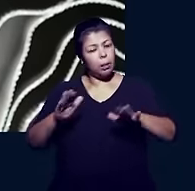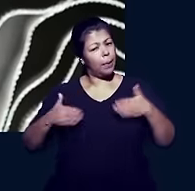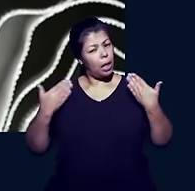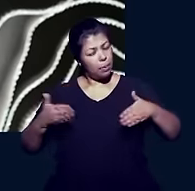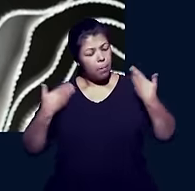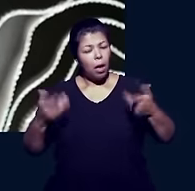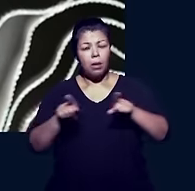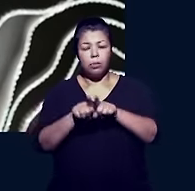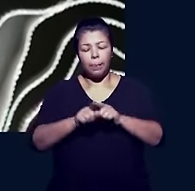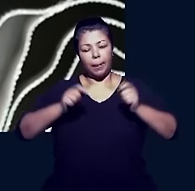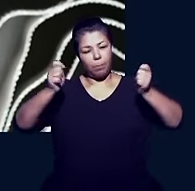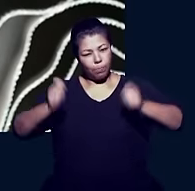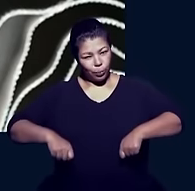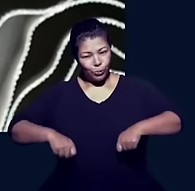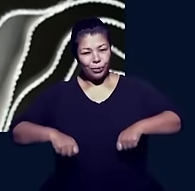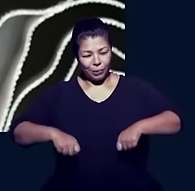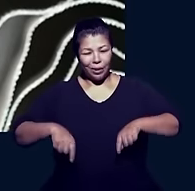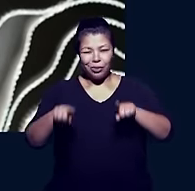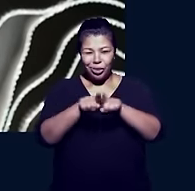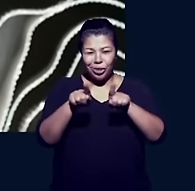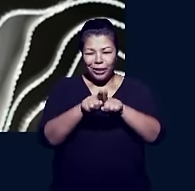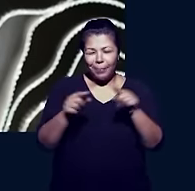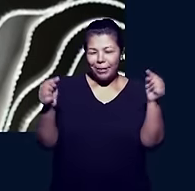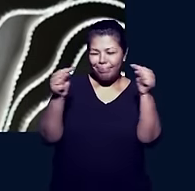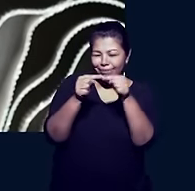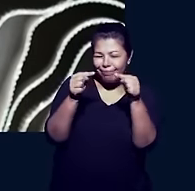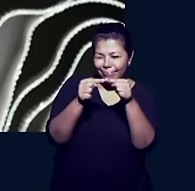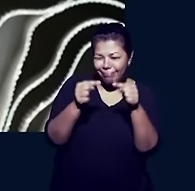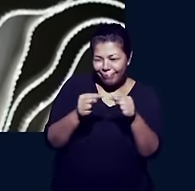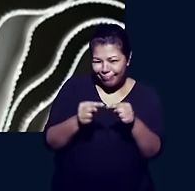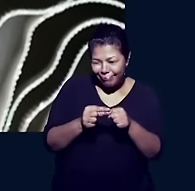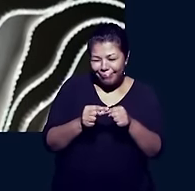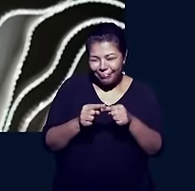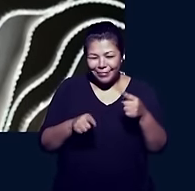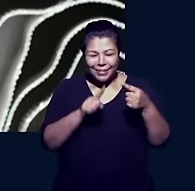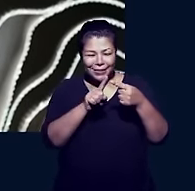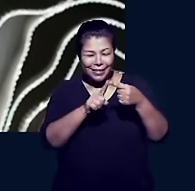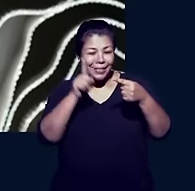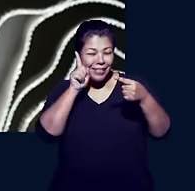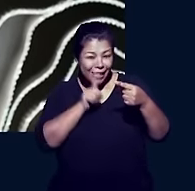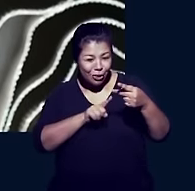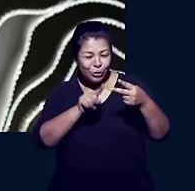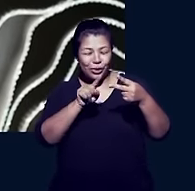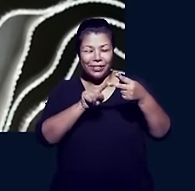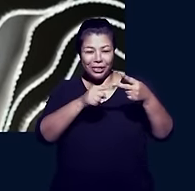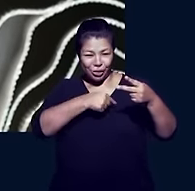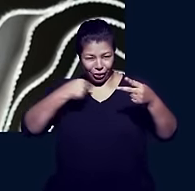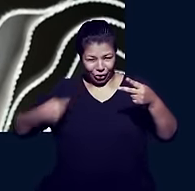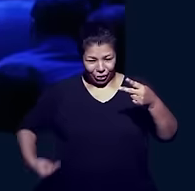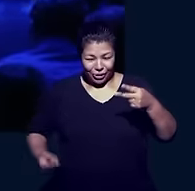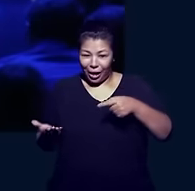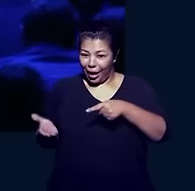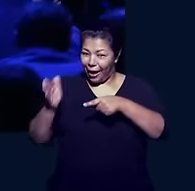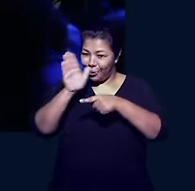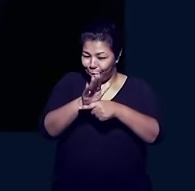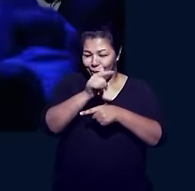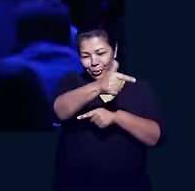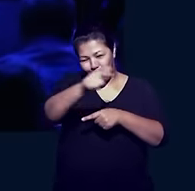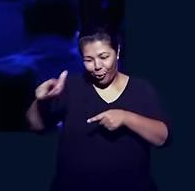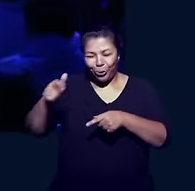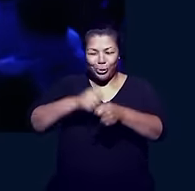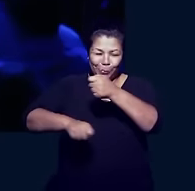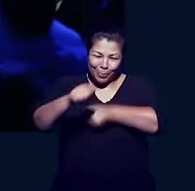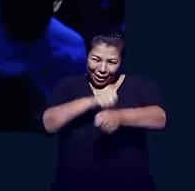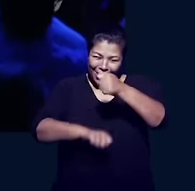com essa possibilidade dessa sintonia Estados Unidos e China ajudando mercados emergentes Tá certo Sara